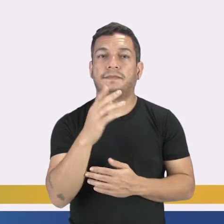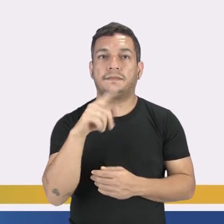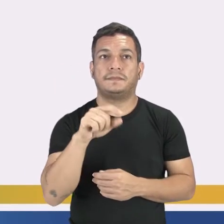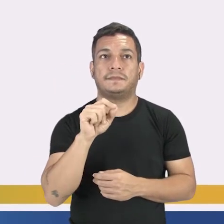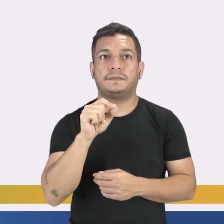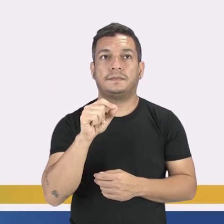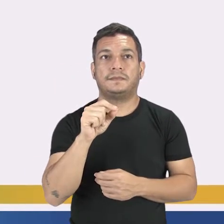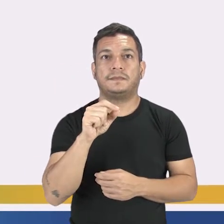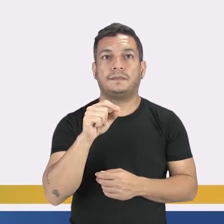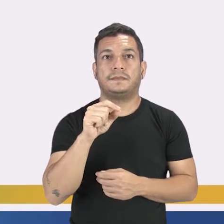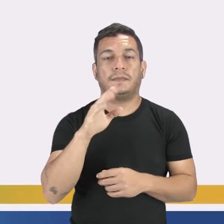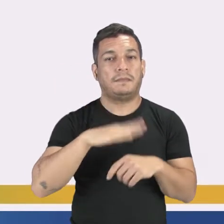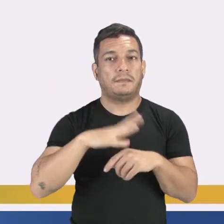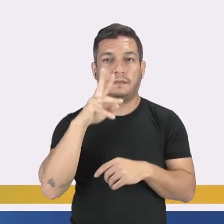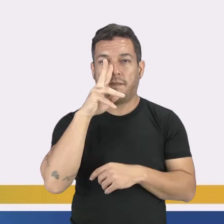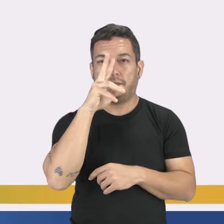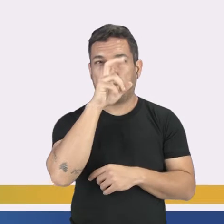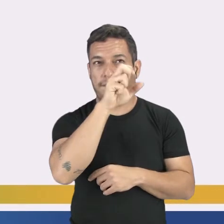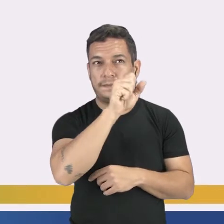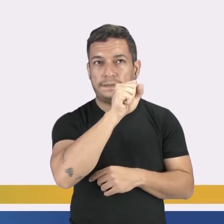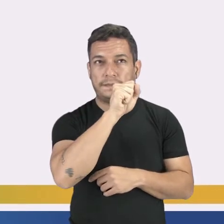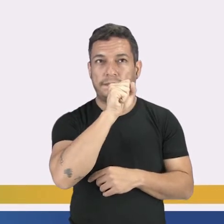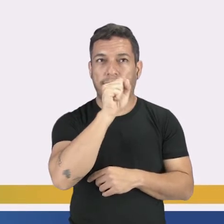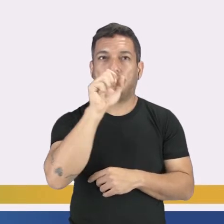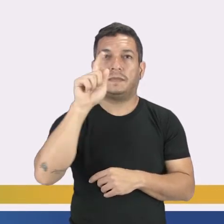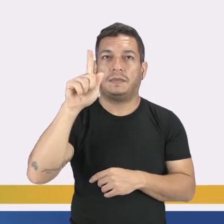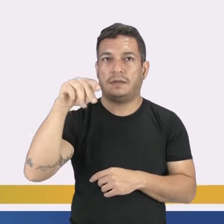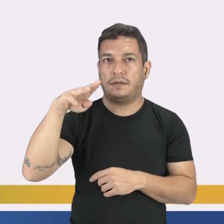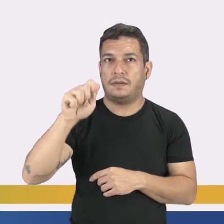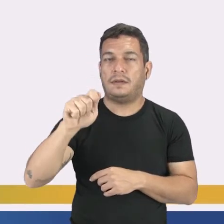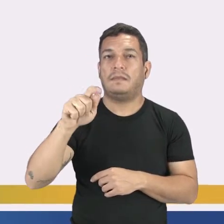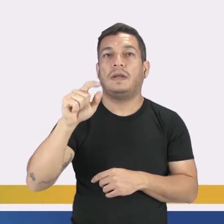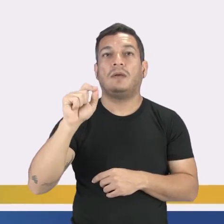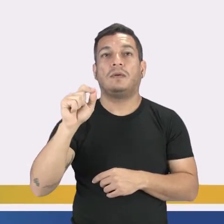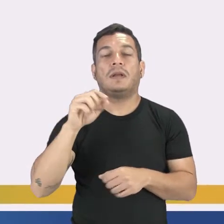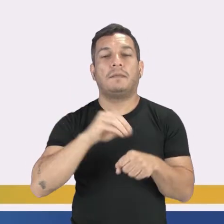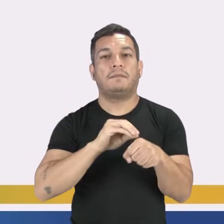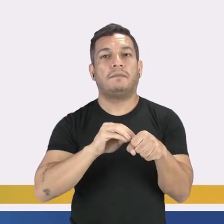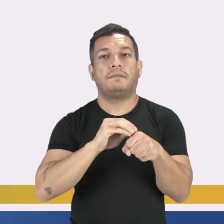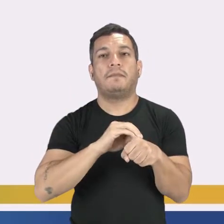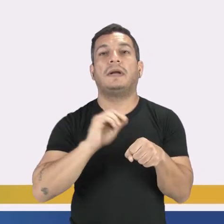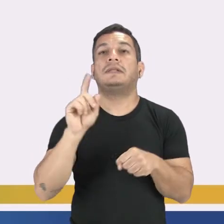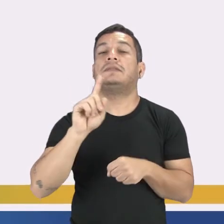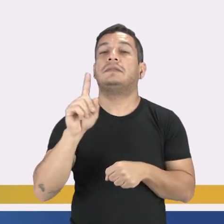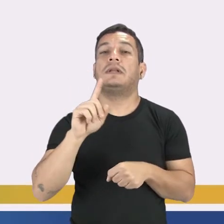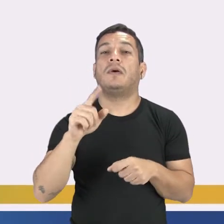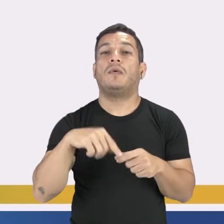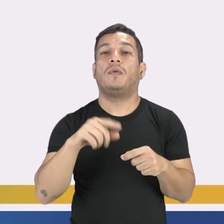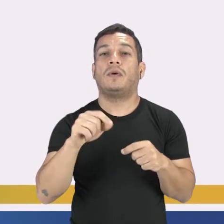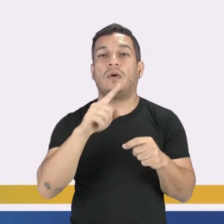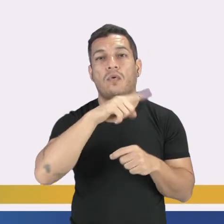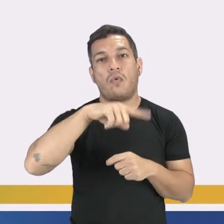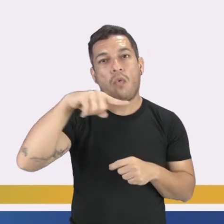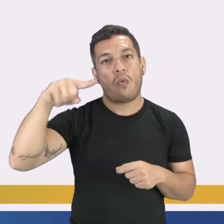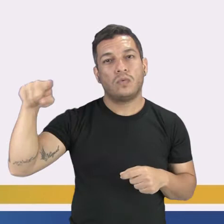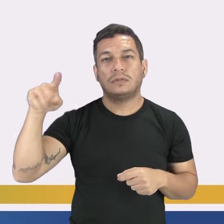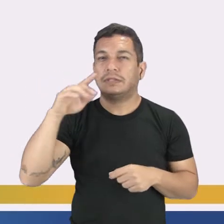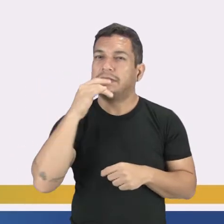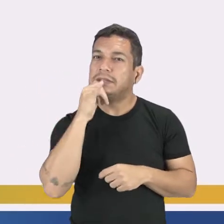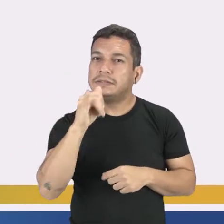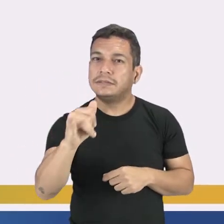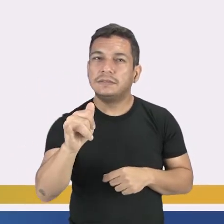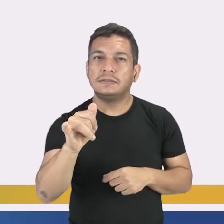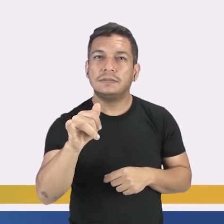é a emissão mais forte, não são por meio de partículas, são por meio de ondas